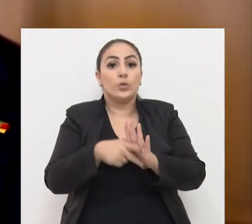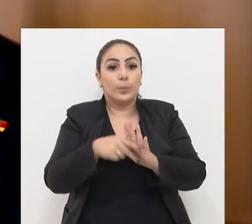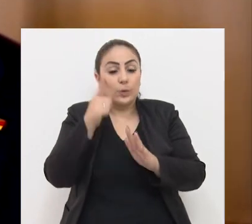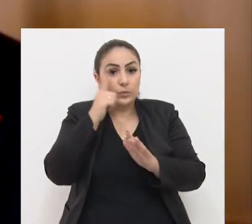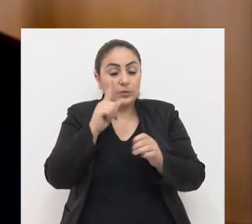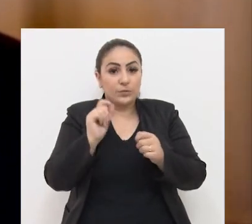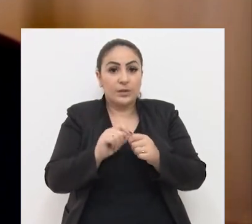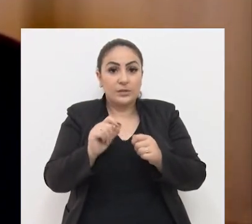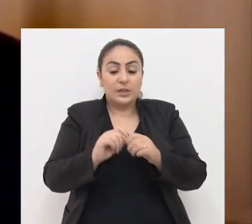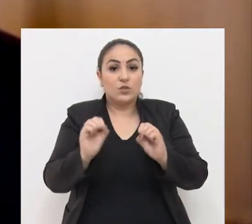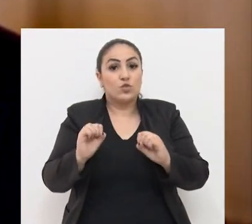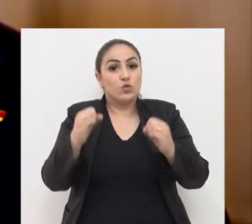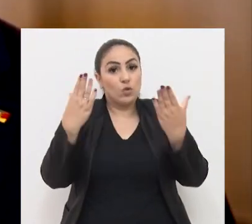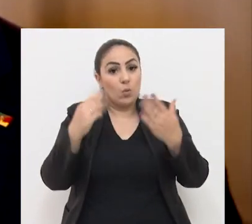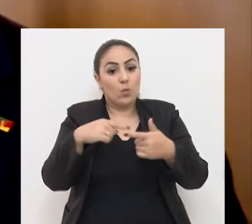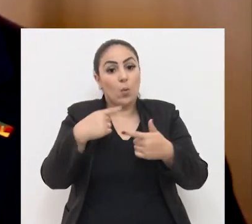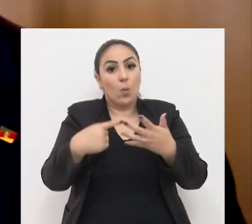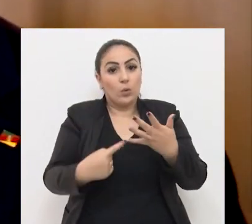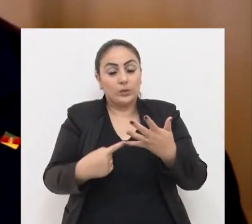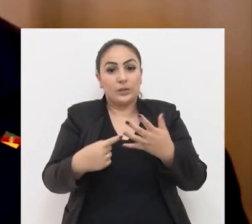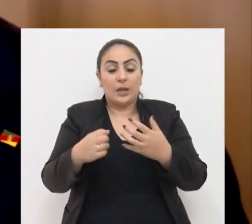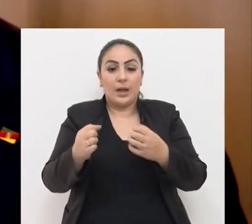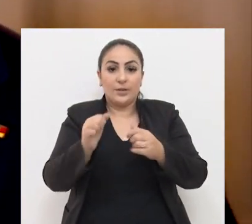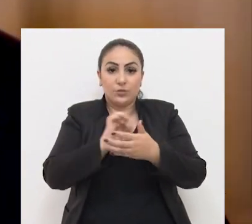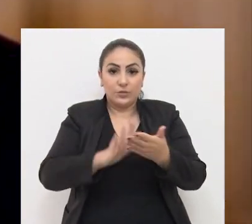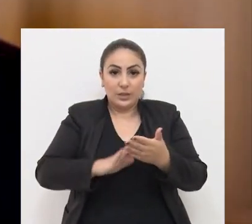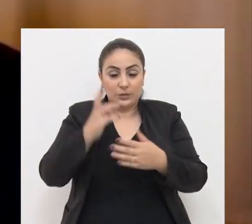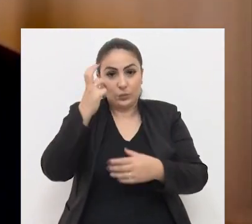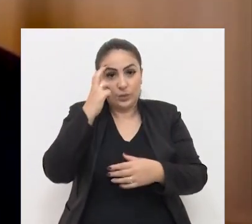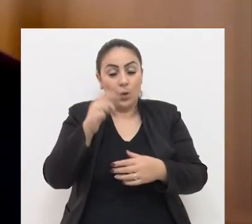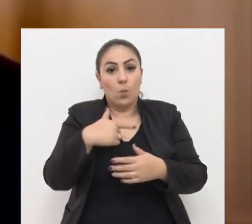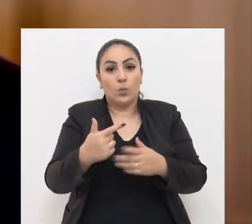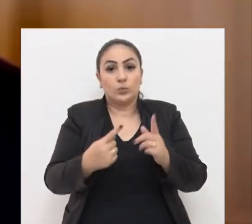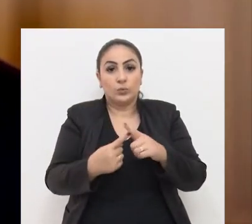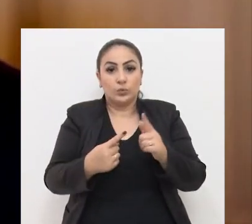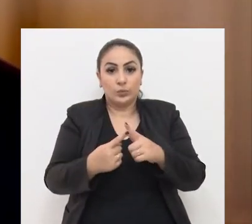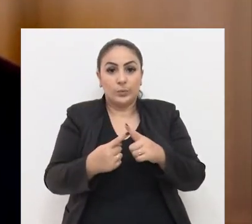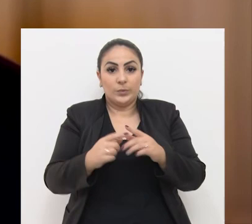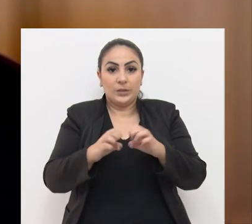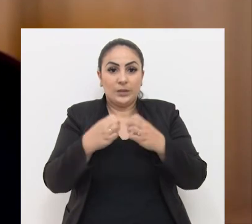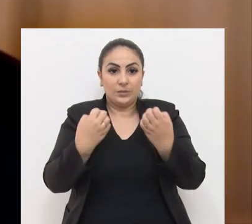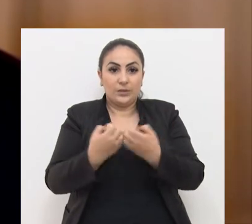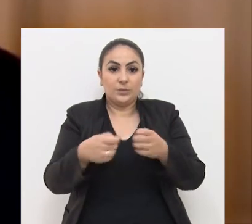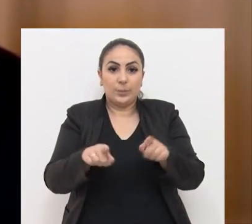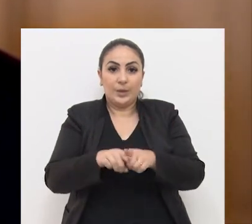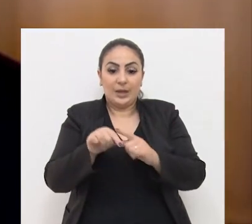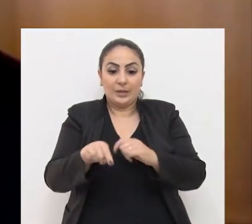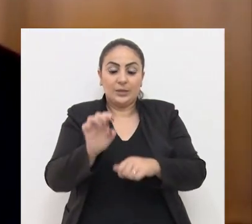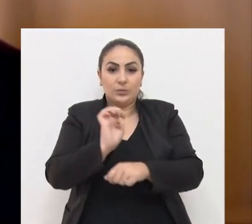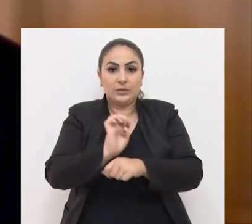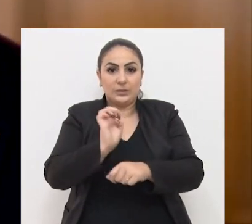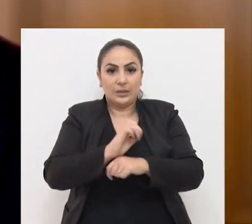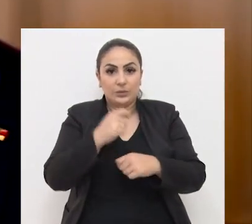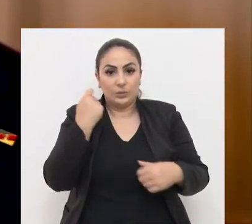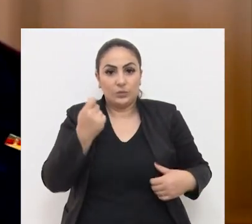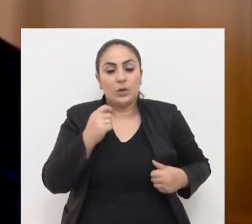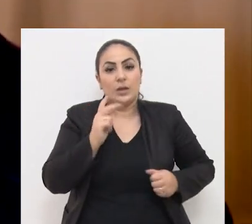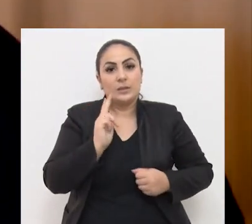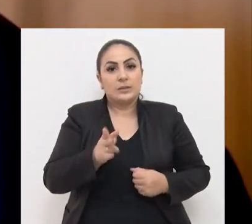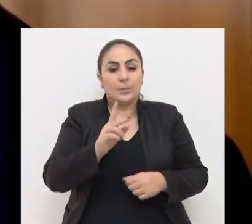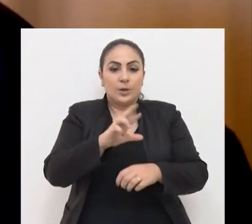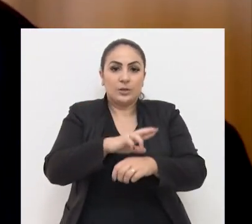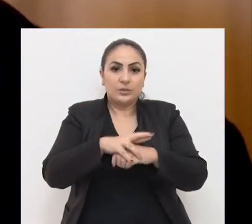para que se realizem shows e outras atividades culturais e outros tipos de eventos também aqui no estado do Rio Grande do Sul. Sempre